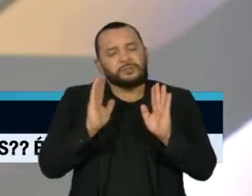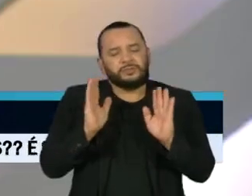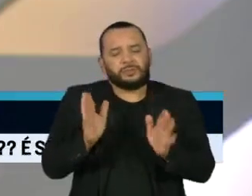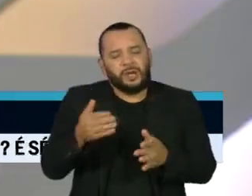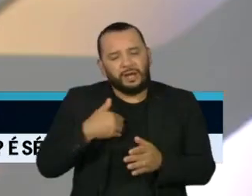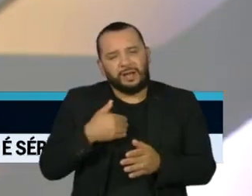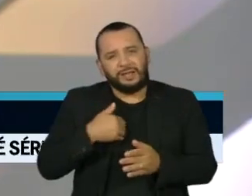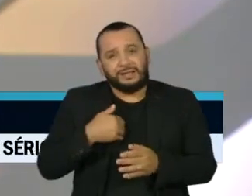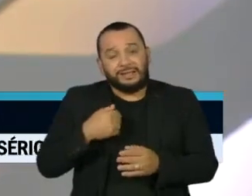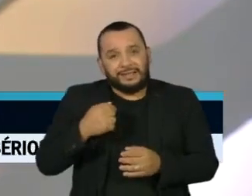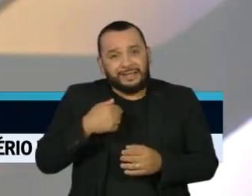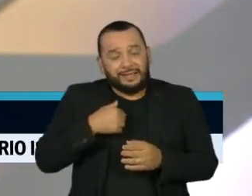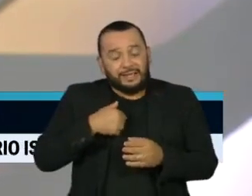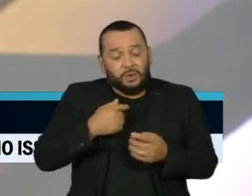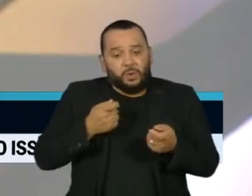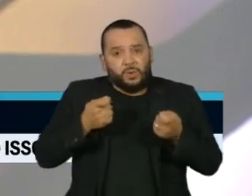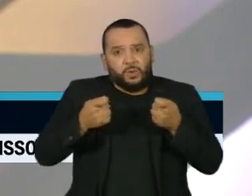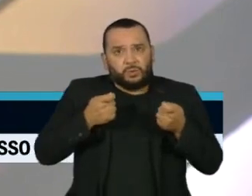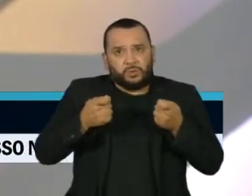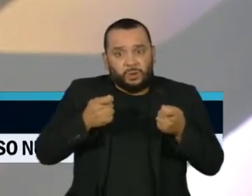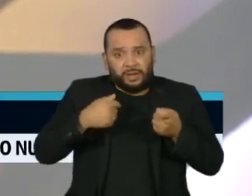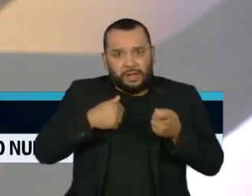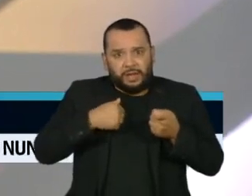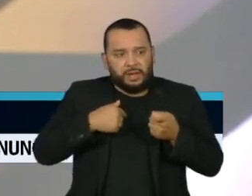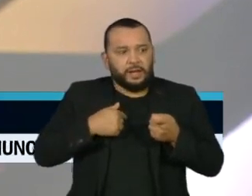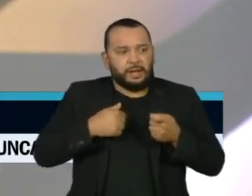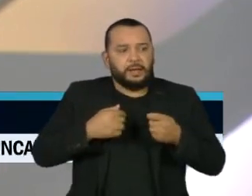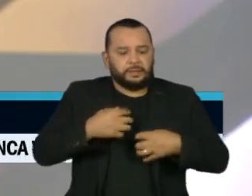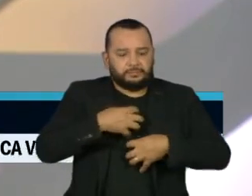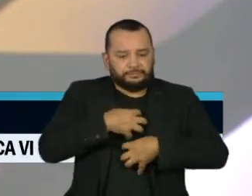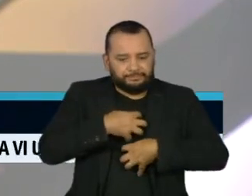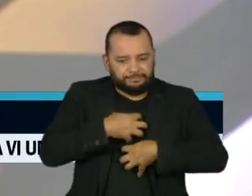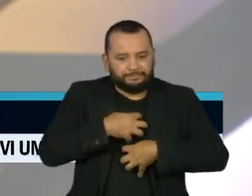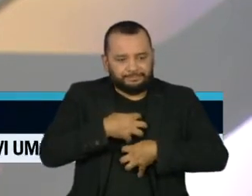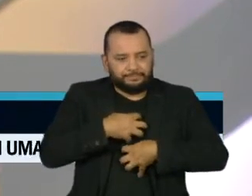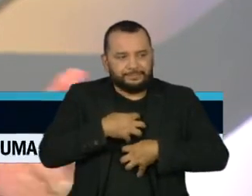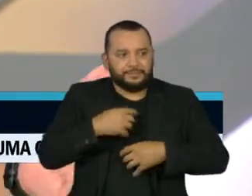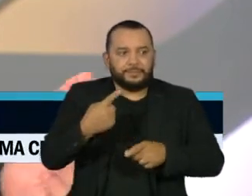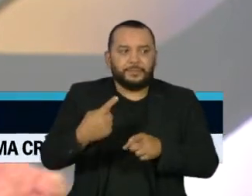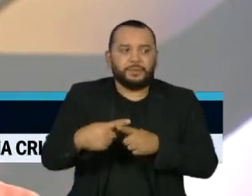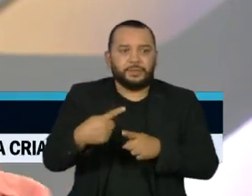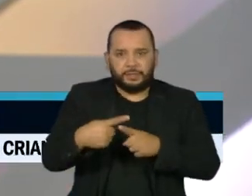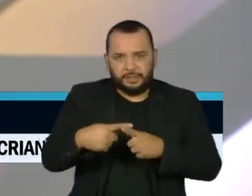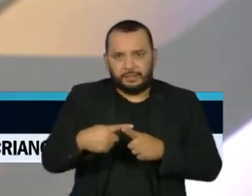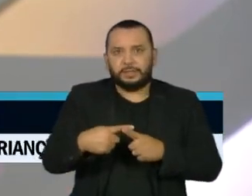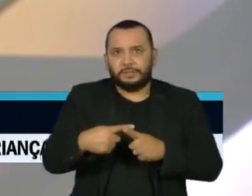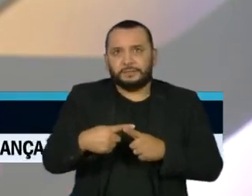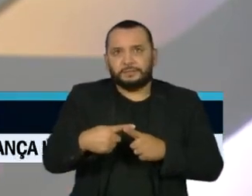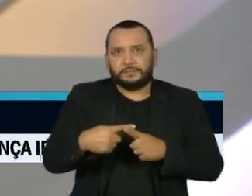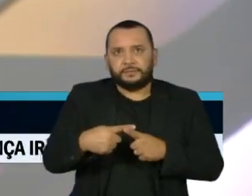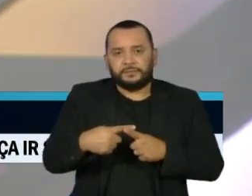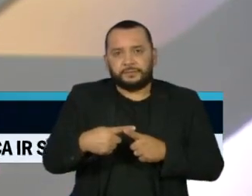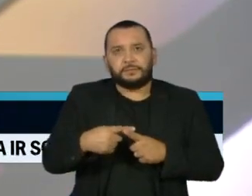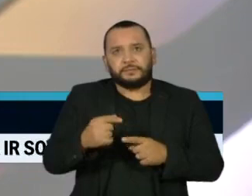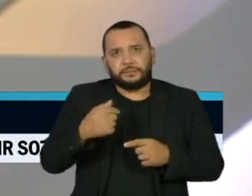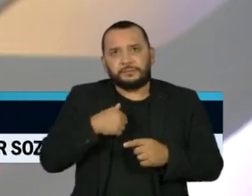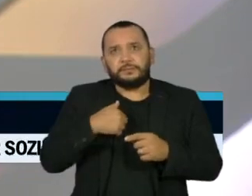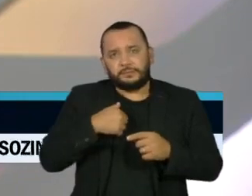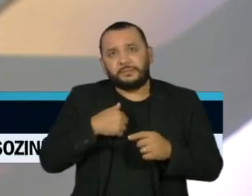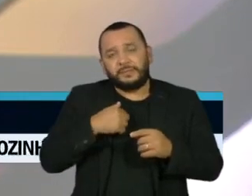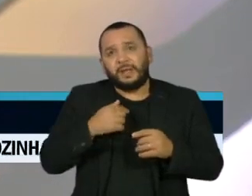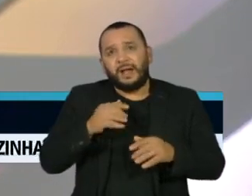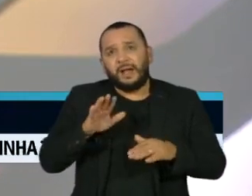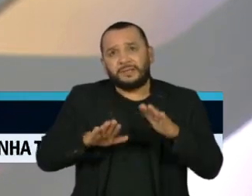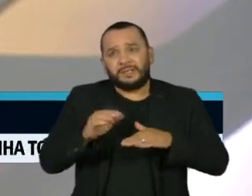coisas que eu tenho hoje que controlar ligamos a minha inconformidade com o discurso do ministro para não ultrapassar os limites